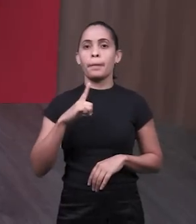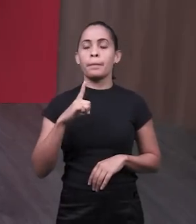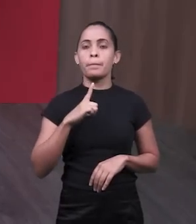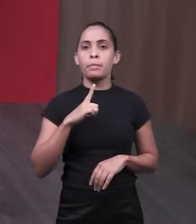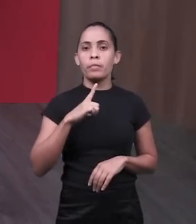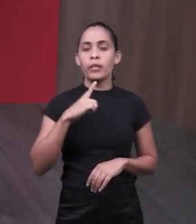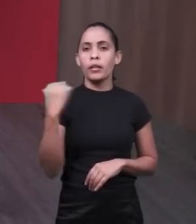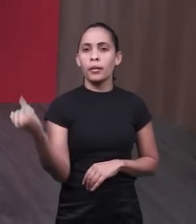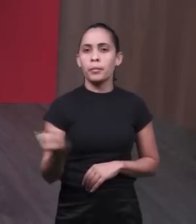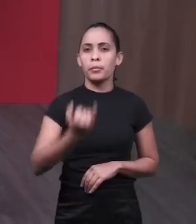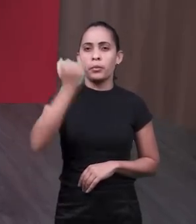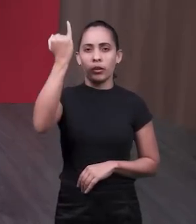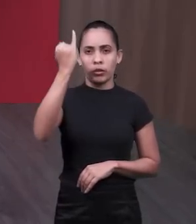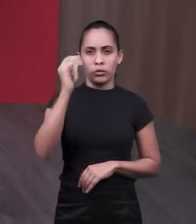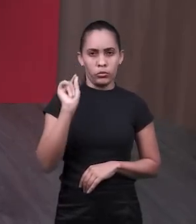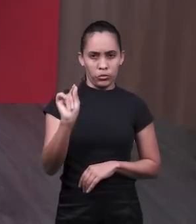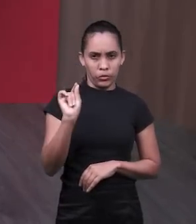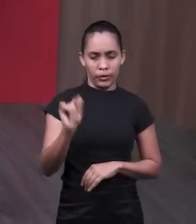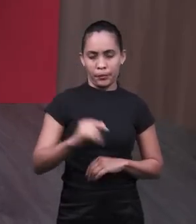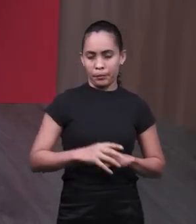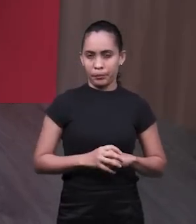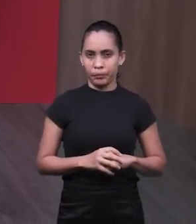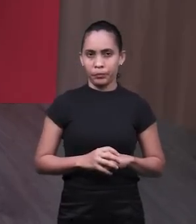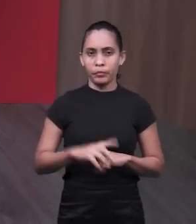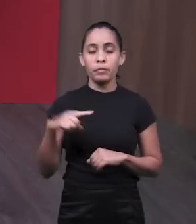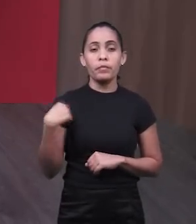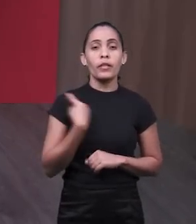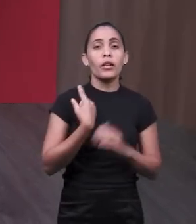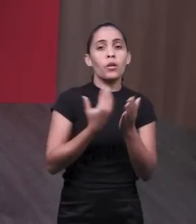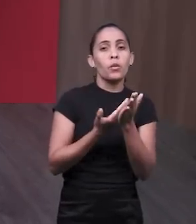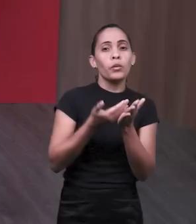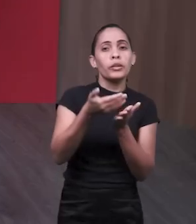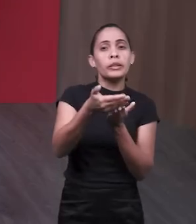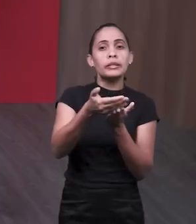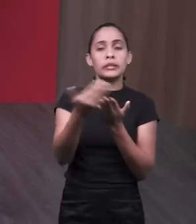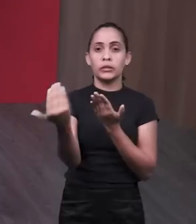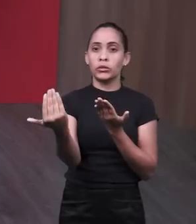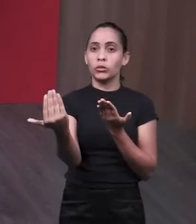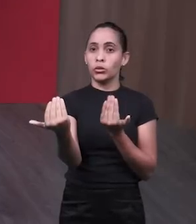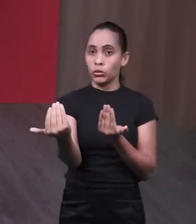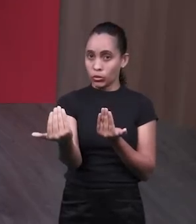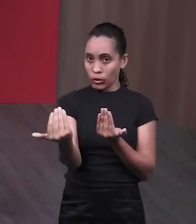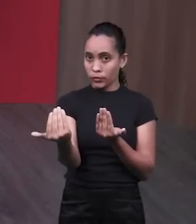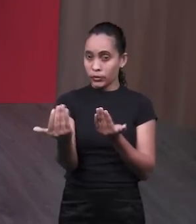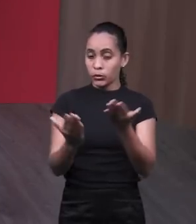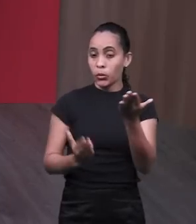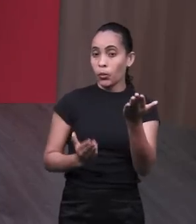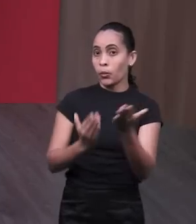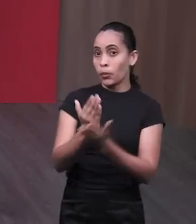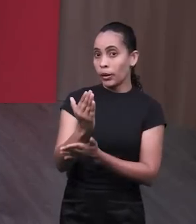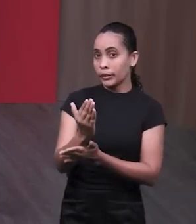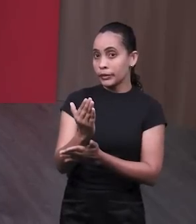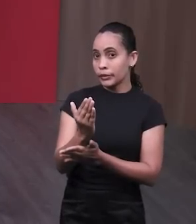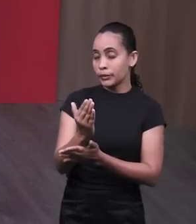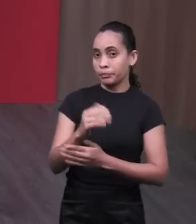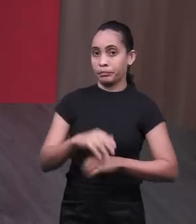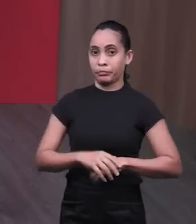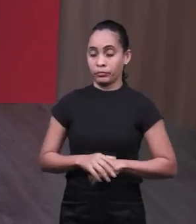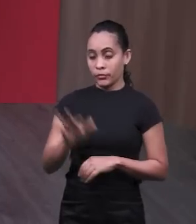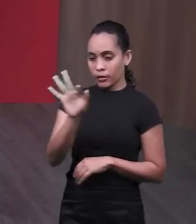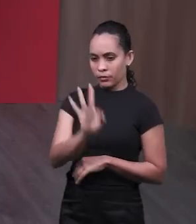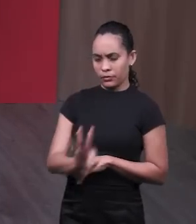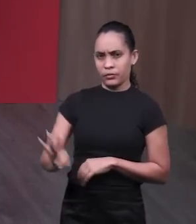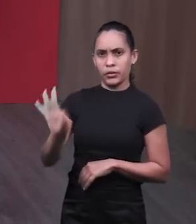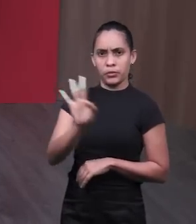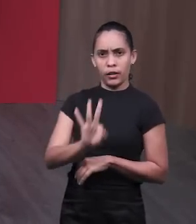muito interessante sobre essa entrada. Vamos aqui falar agora do início do jovem na vida acadêmica. Quando ele está iniciando